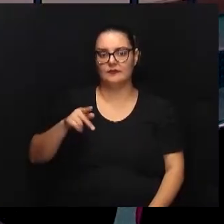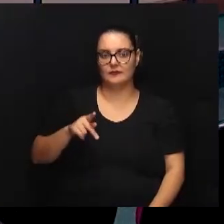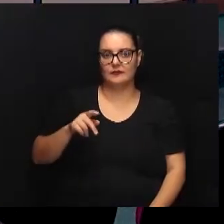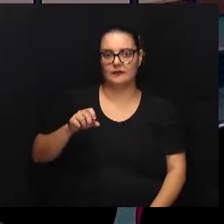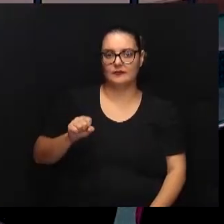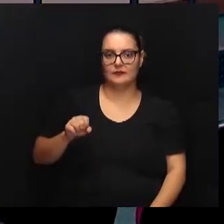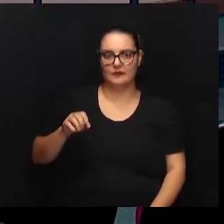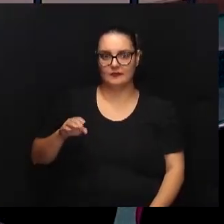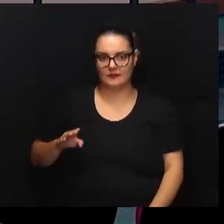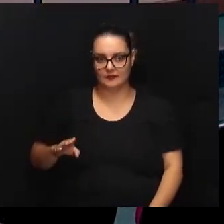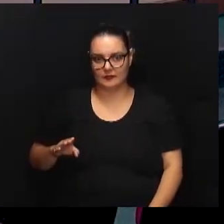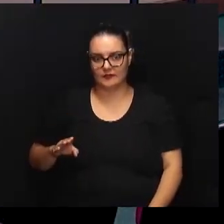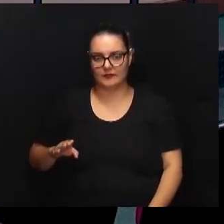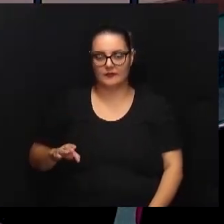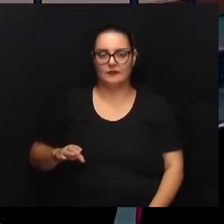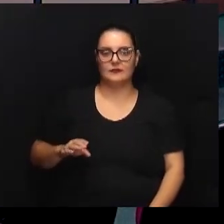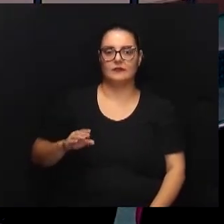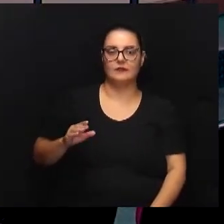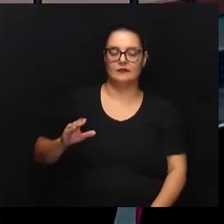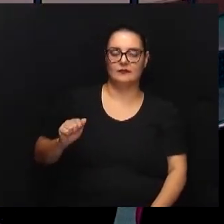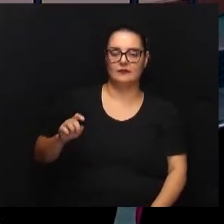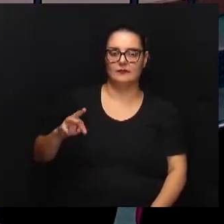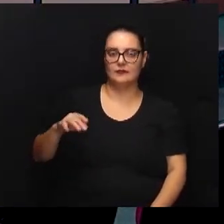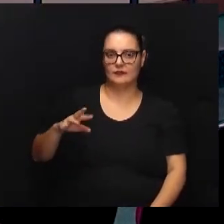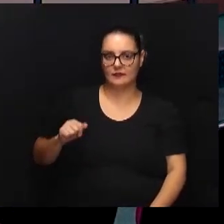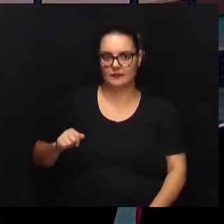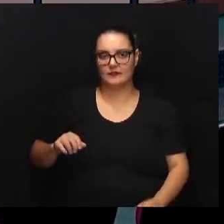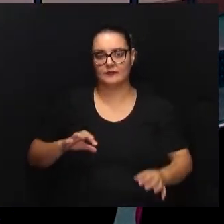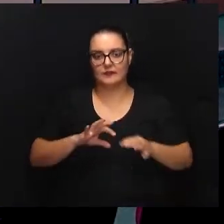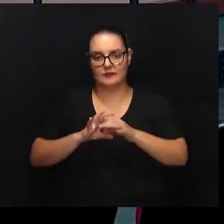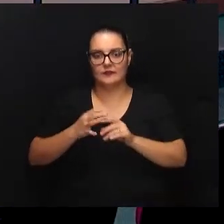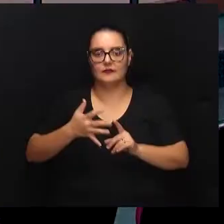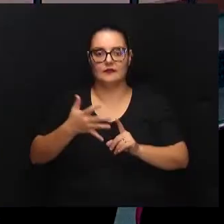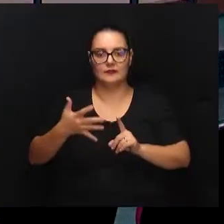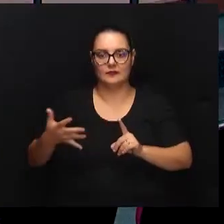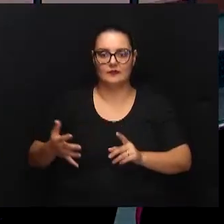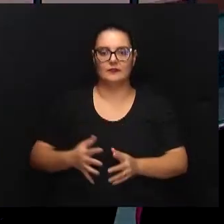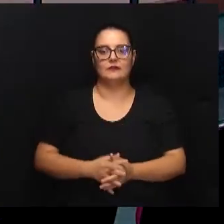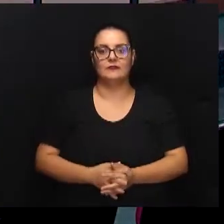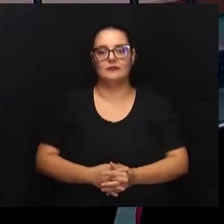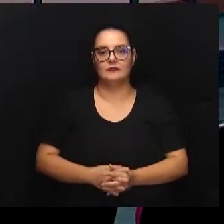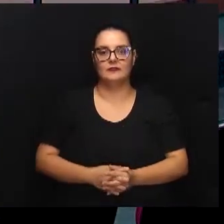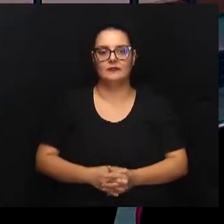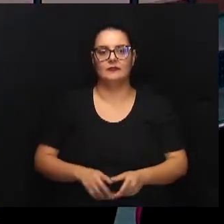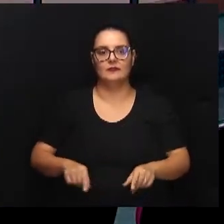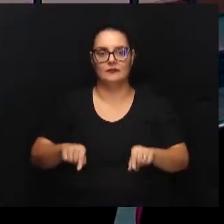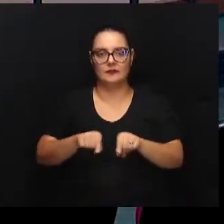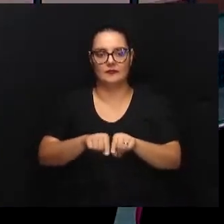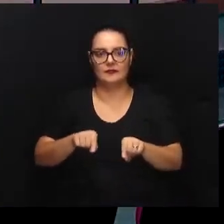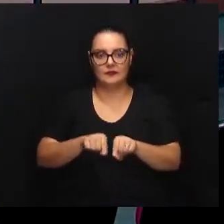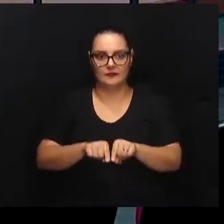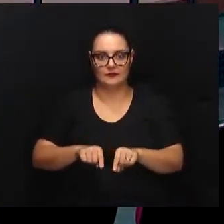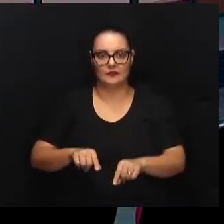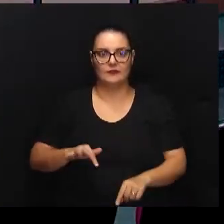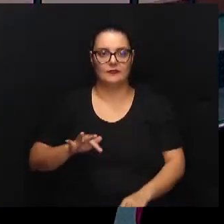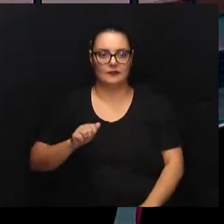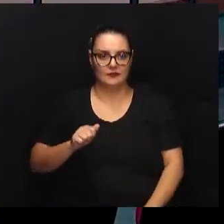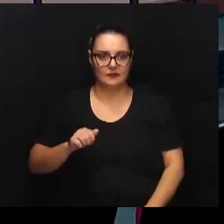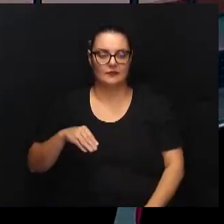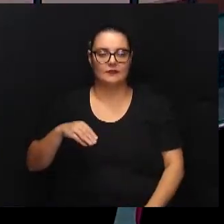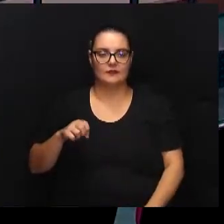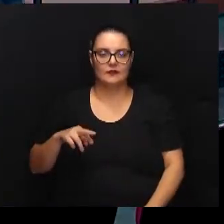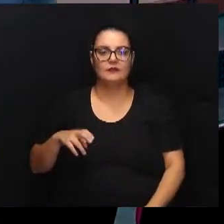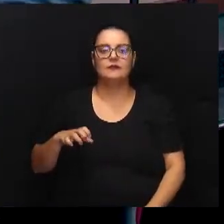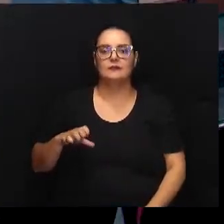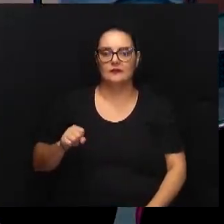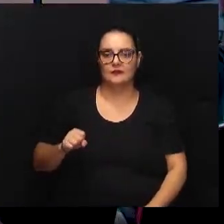Donizete, secretária estadual do PSB, Catrina Lima, diretora da Juventude e Cultura da União Nacional LGBT, que também